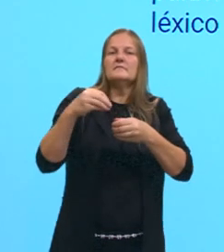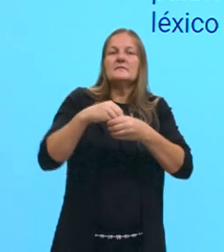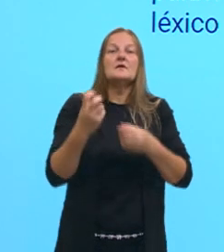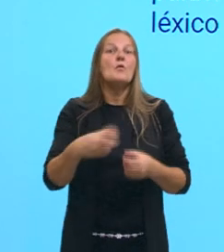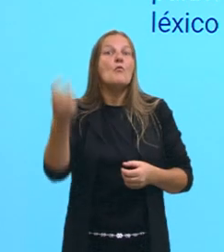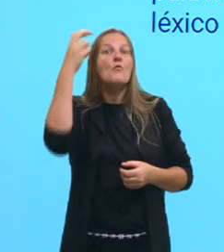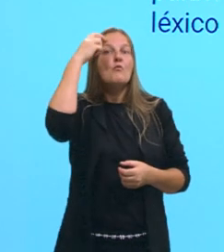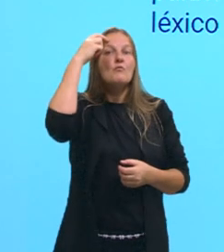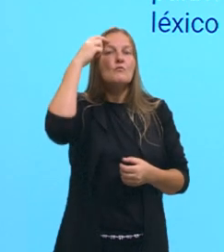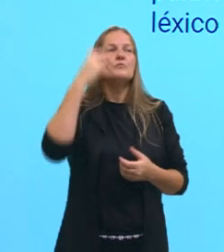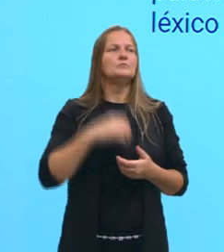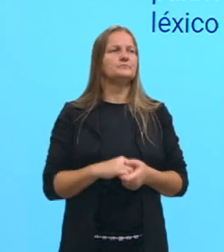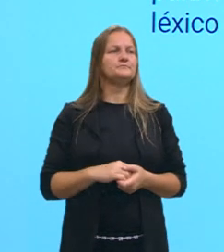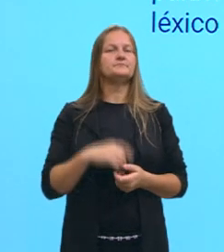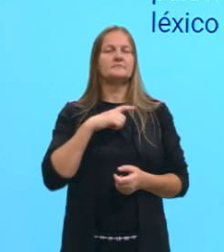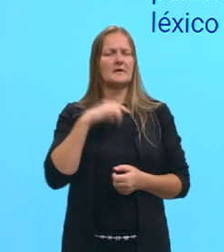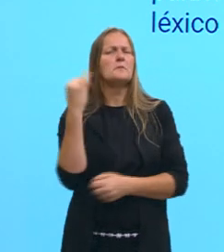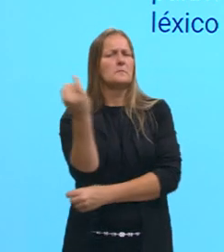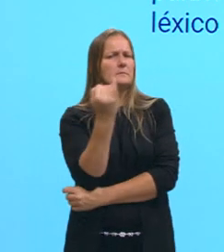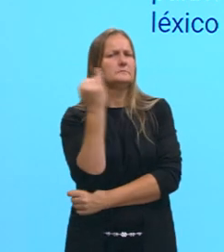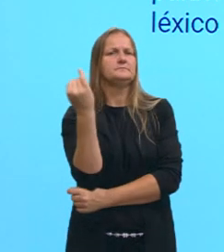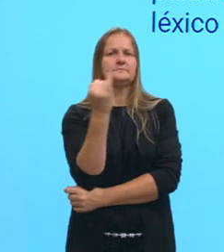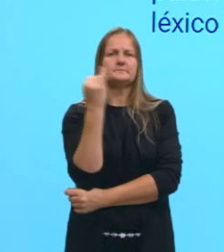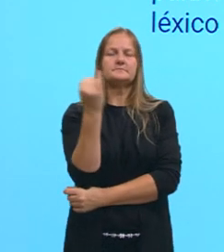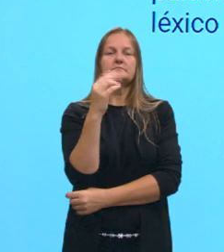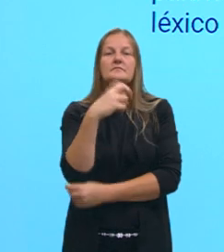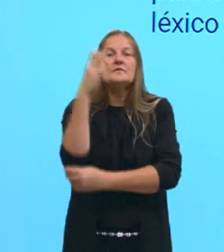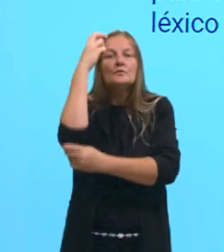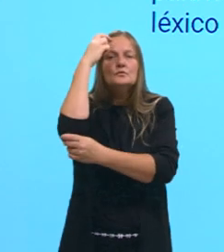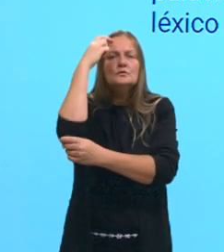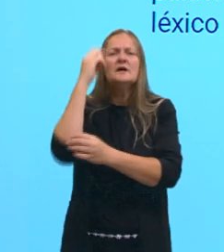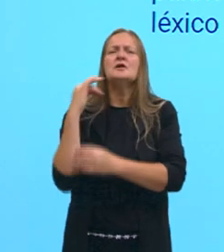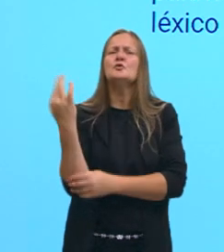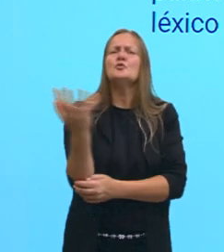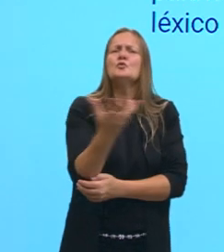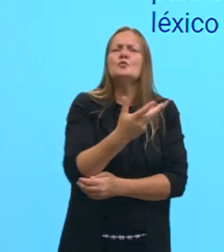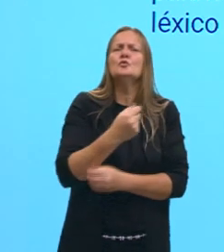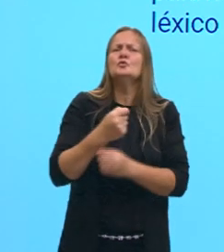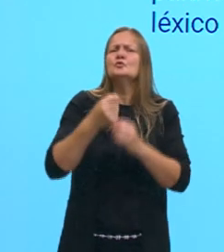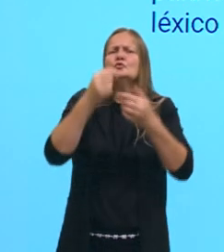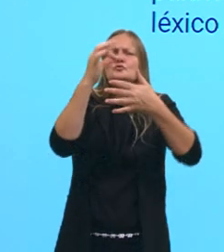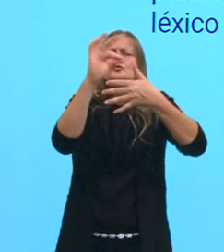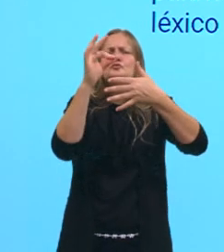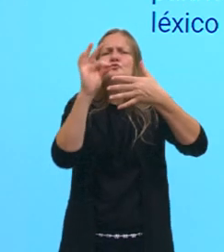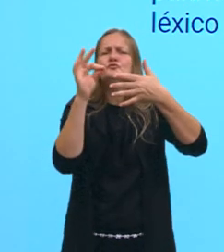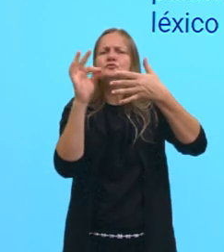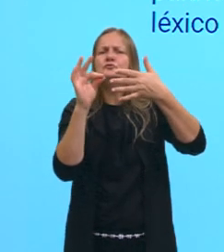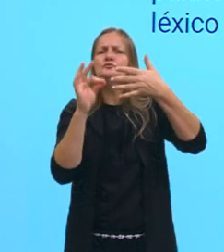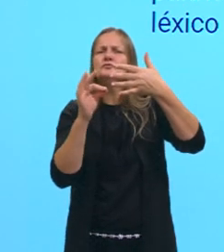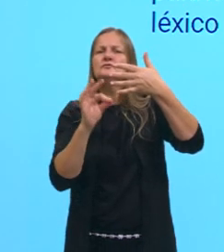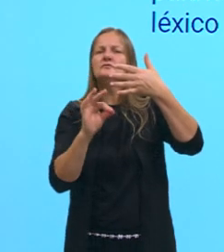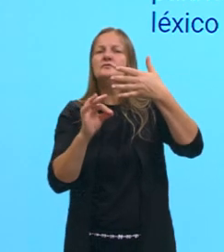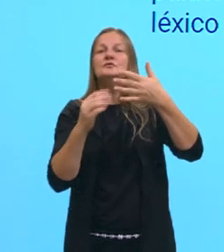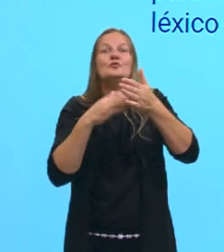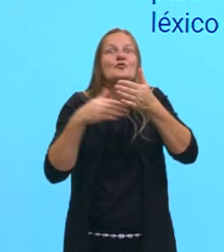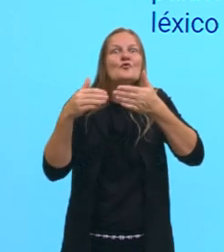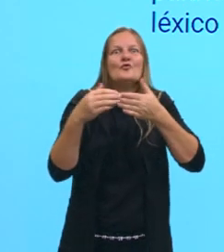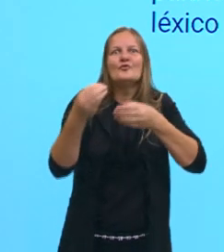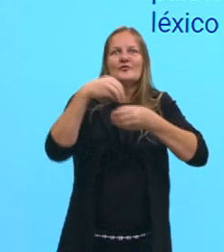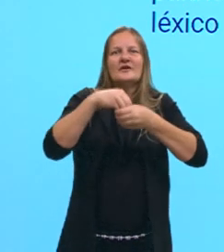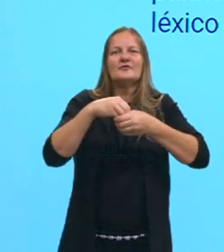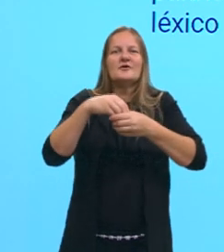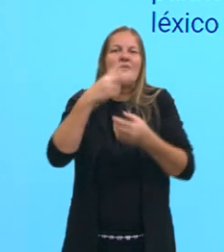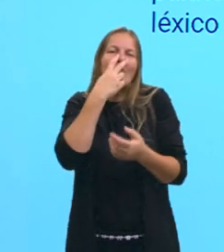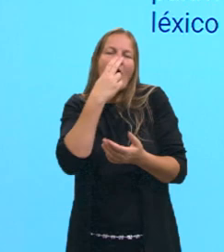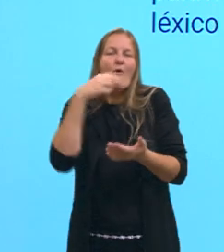cultura aí uma questão muito importante a cultura é todo o aspecto que envolve a linguagem uma